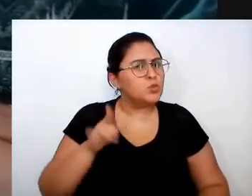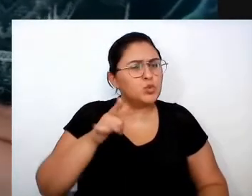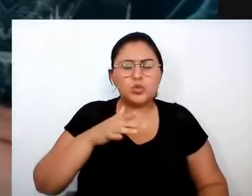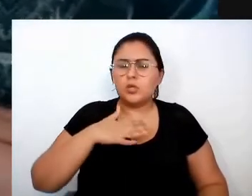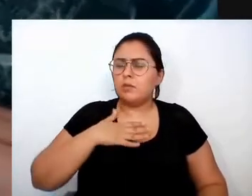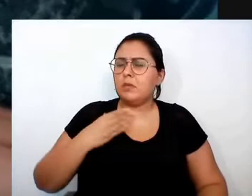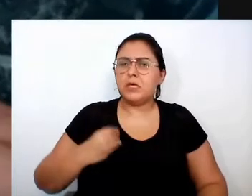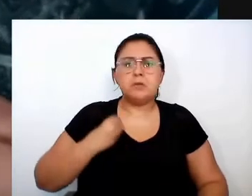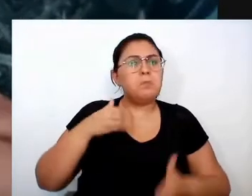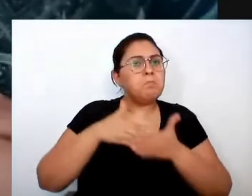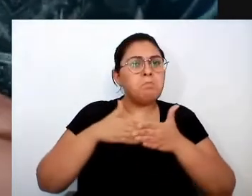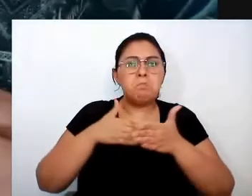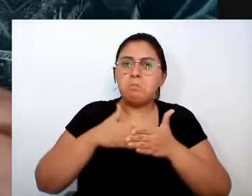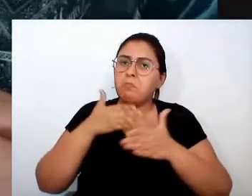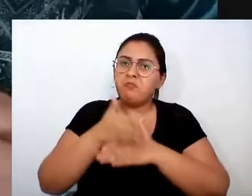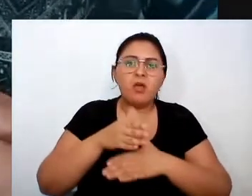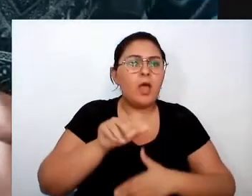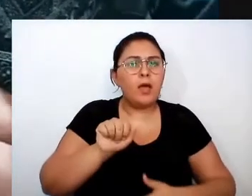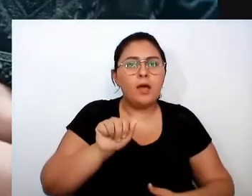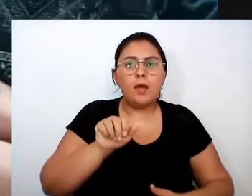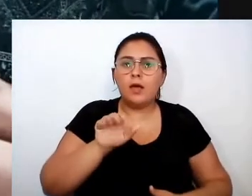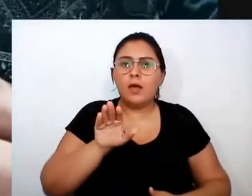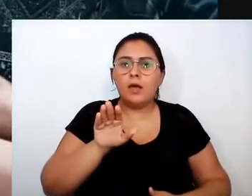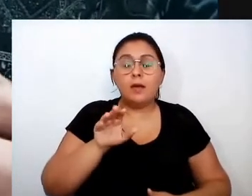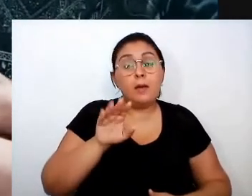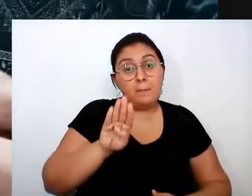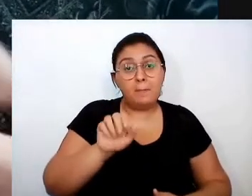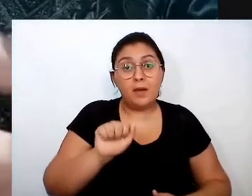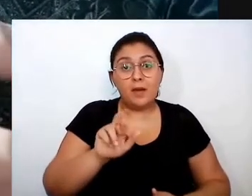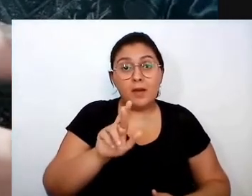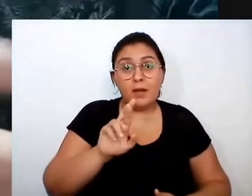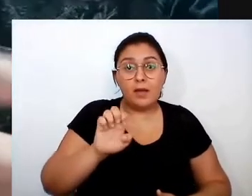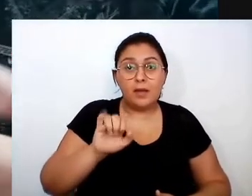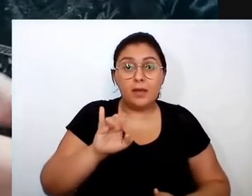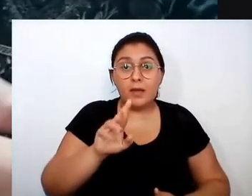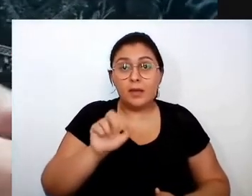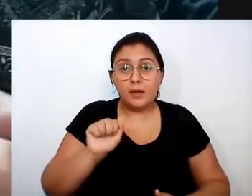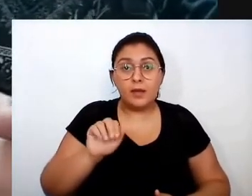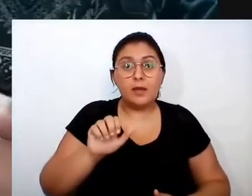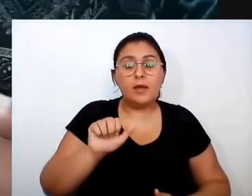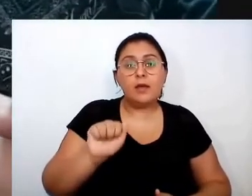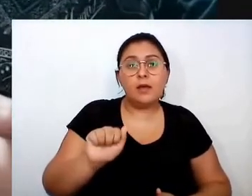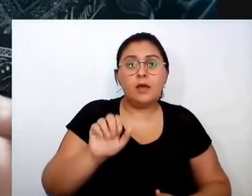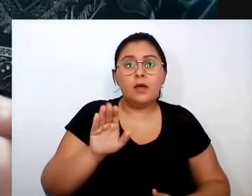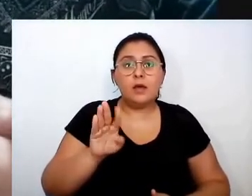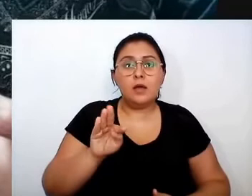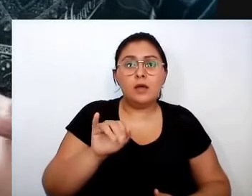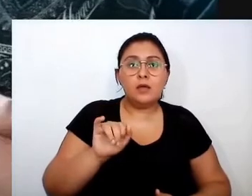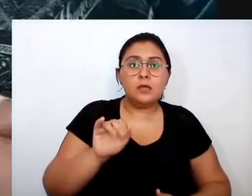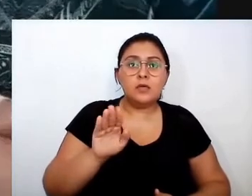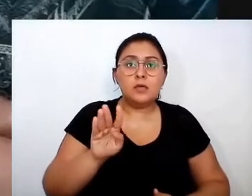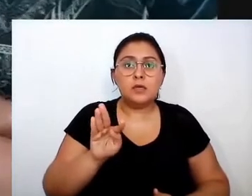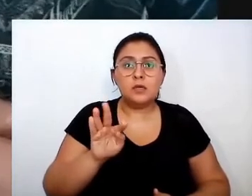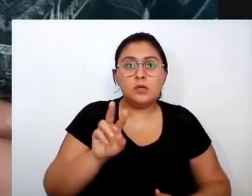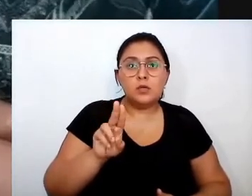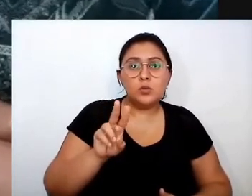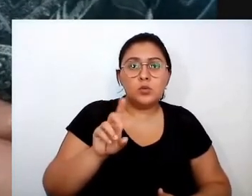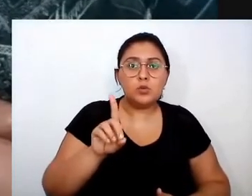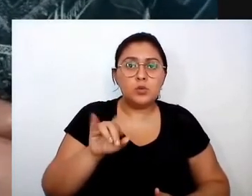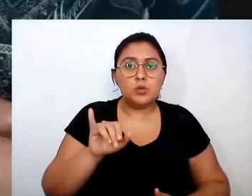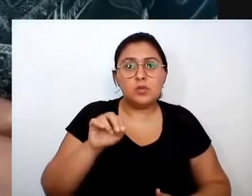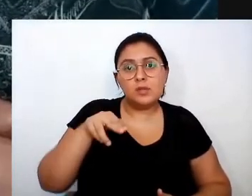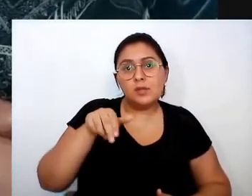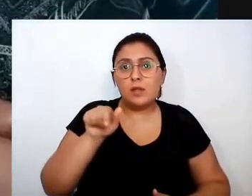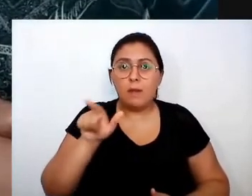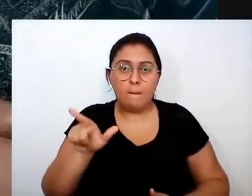Ninguém da minha família foi contra chegar e questionar, mas você vai fazer isso. E sim, não tive isso,